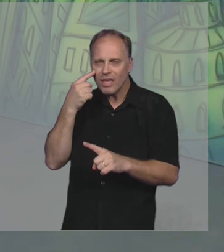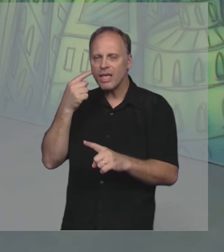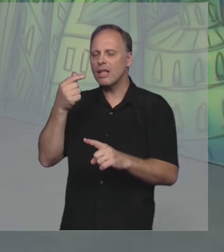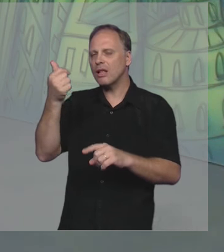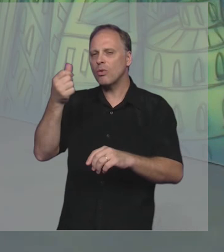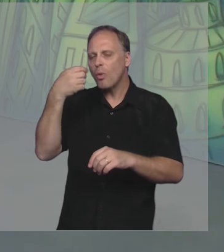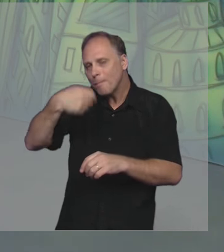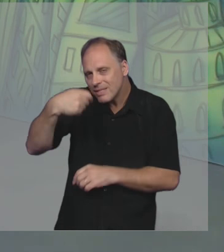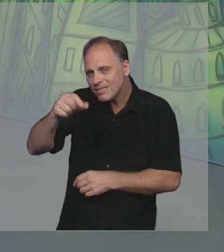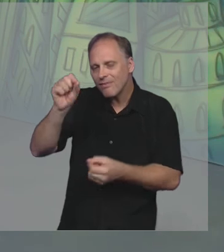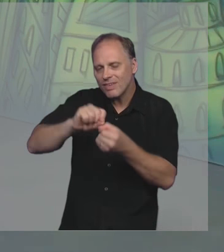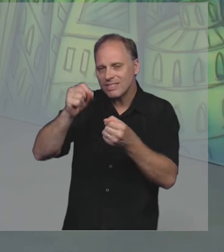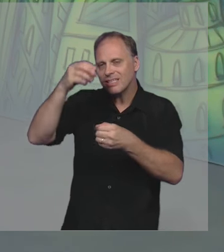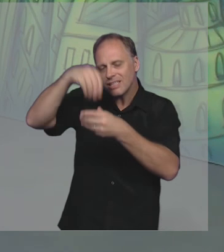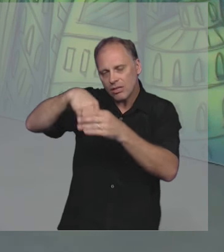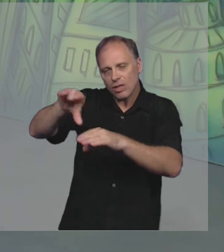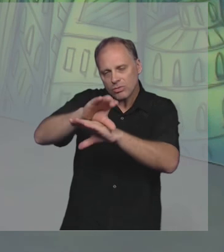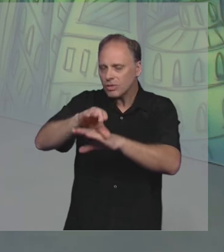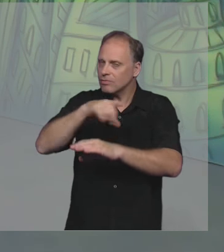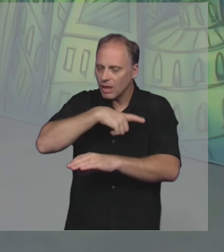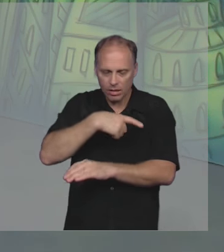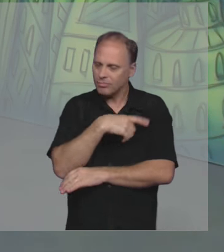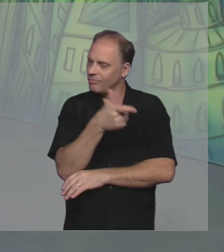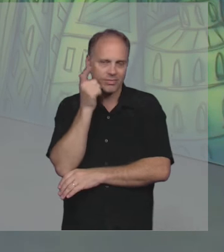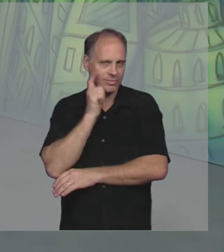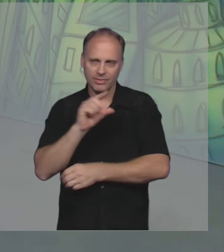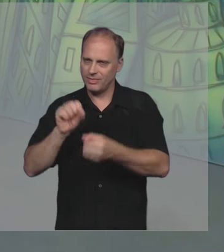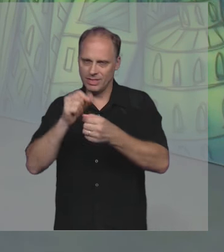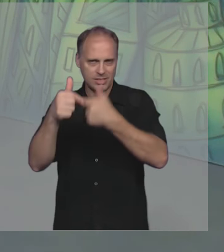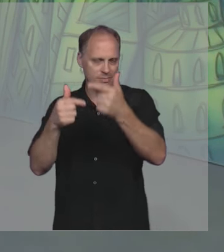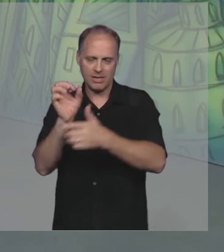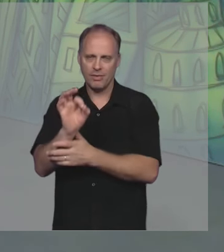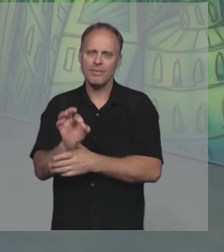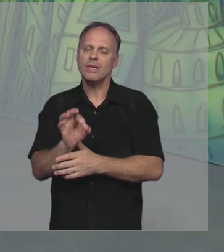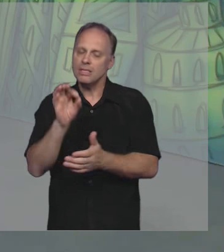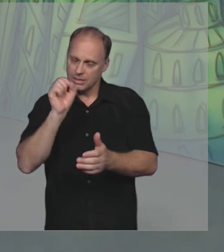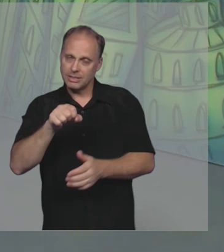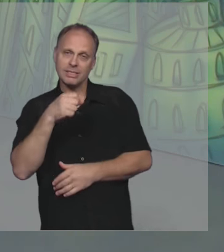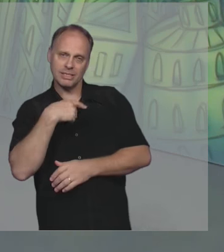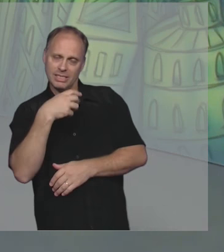ser, né? Como está na Constituição. Exatamente. Nesse sentido, né? No